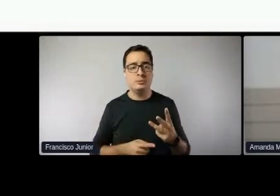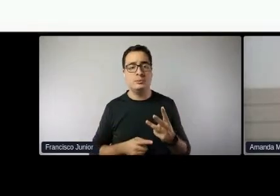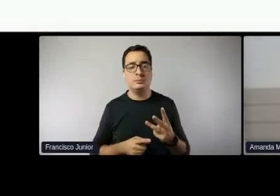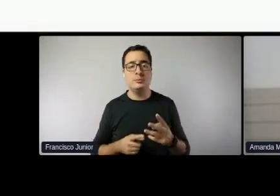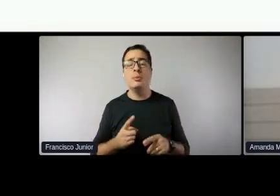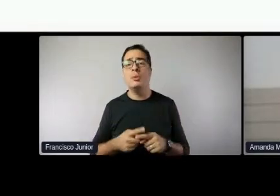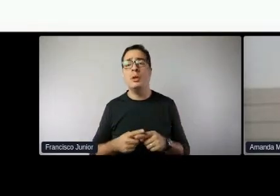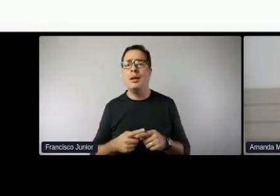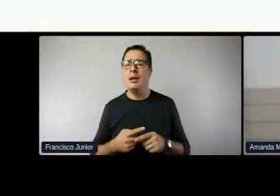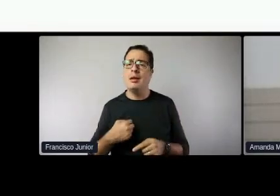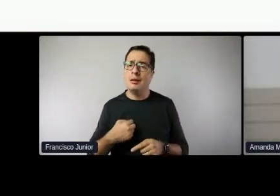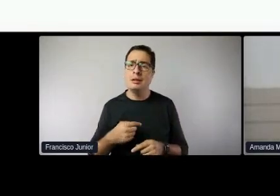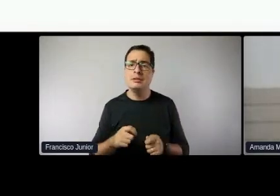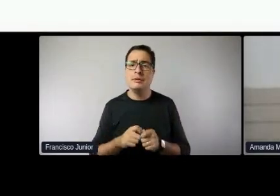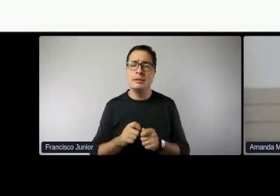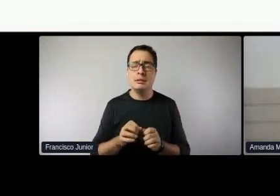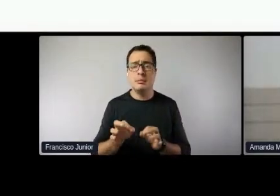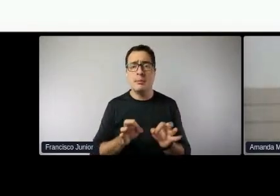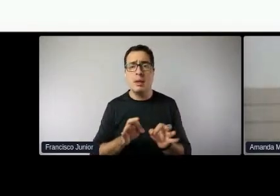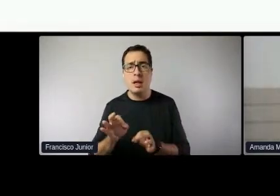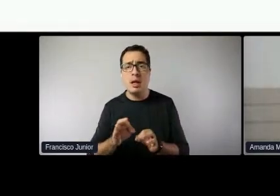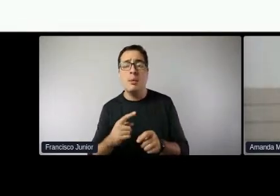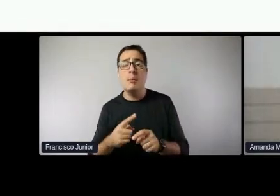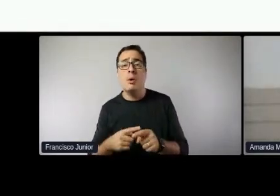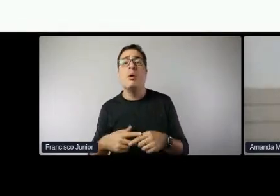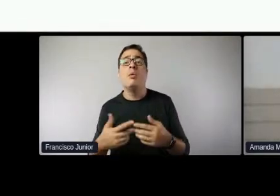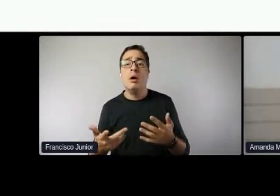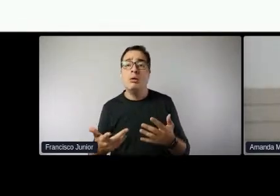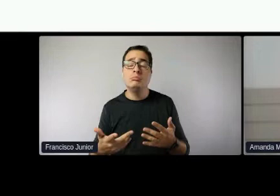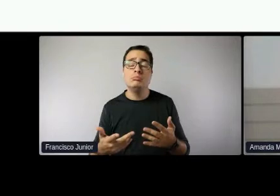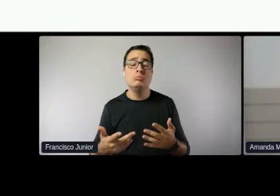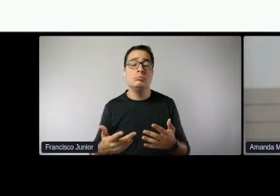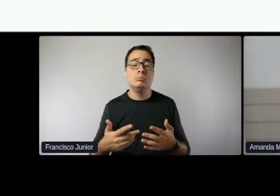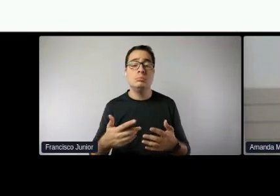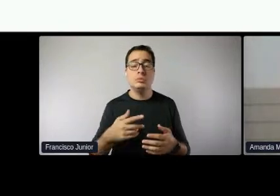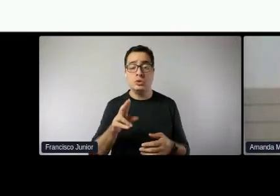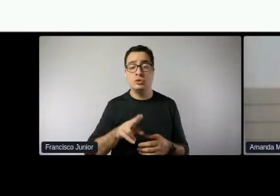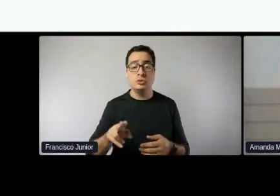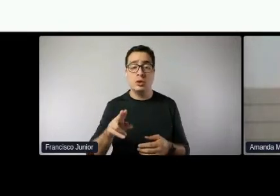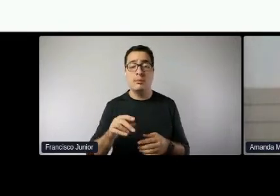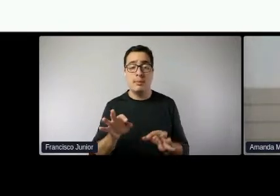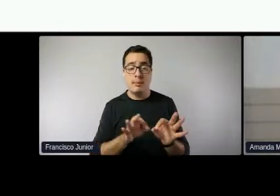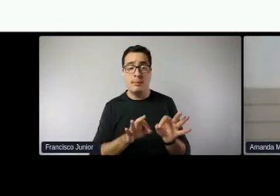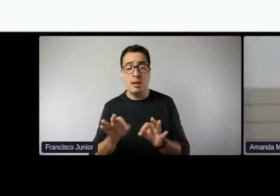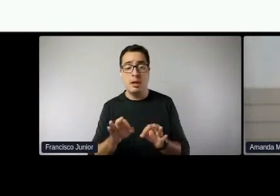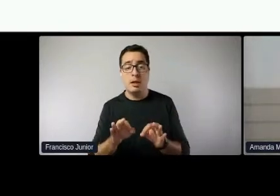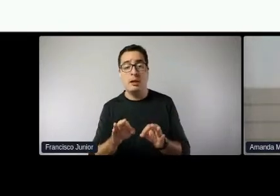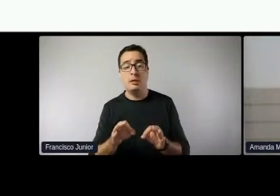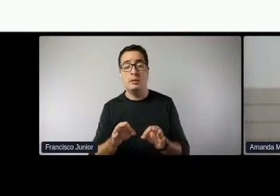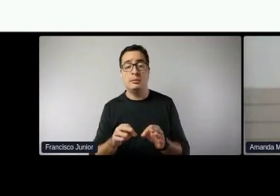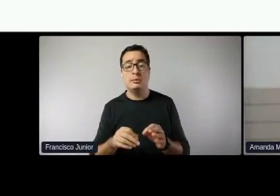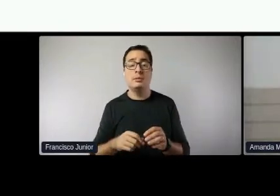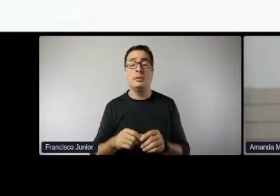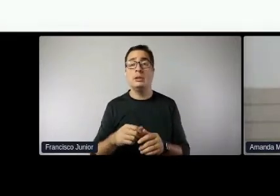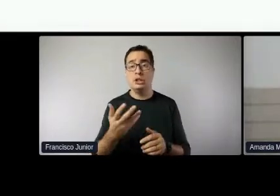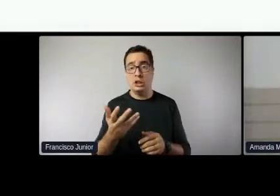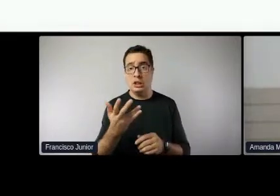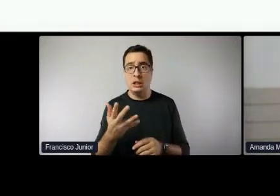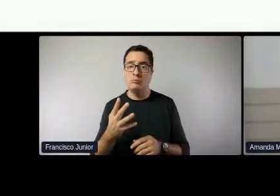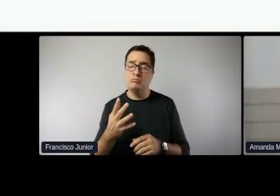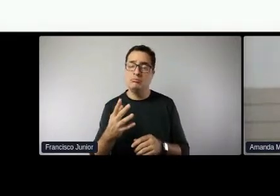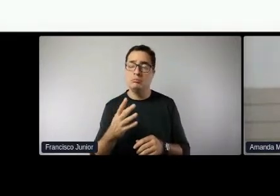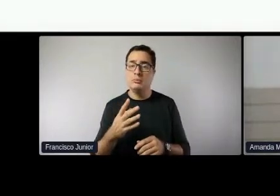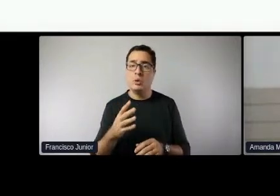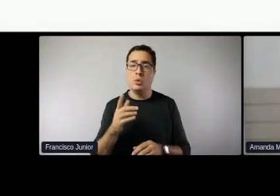o que motivou a gente a chegar nesse ponto, né? Quais foram os argumentos que a gente utilizou para montar esse projeto e o que a gente queria atender, né,